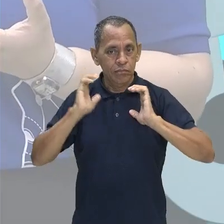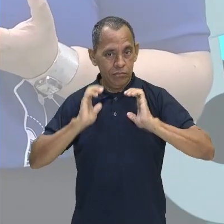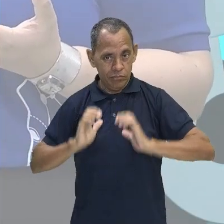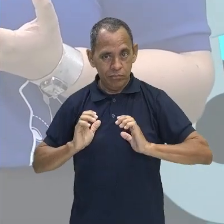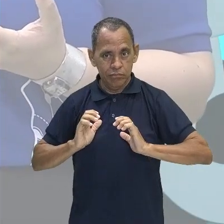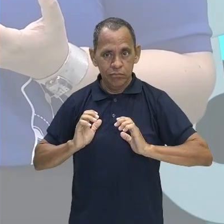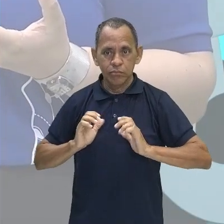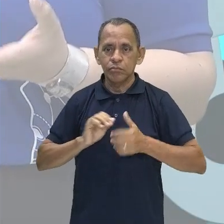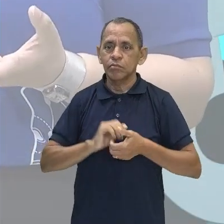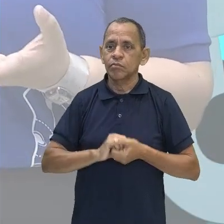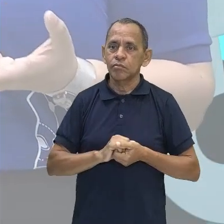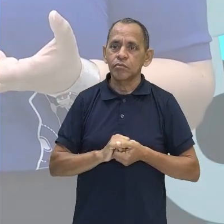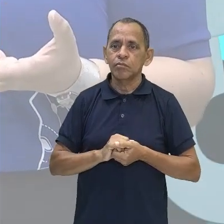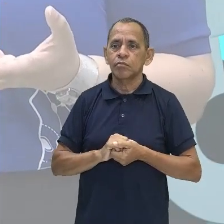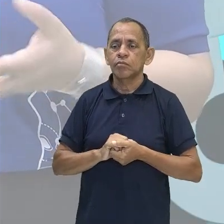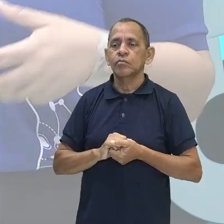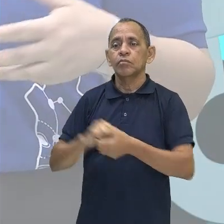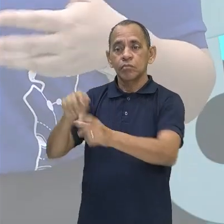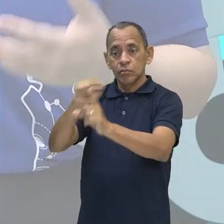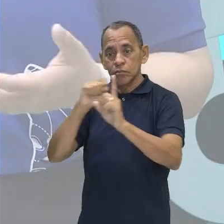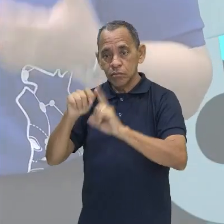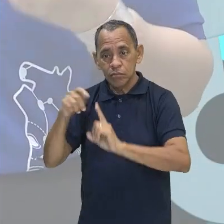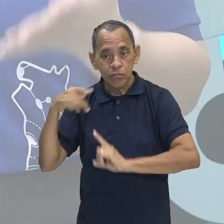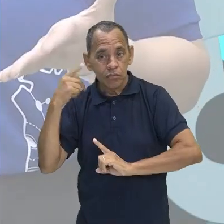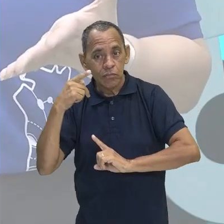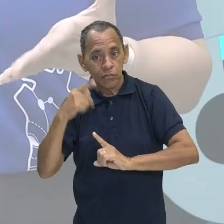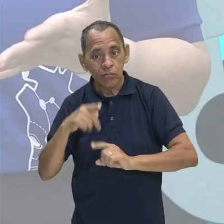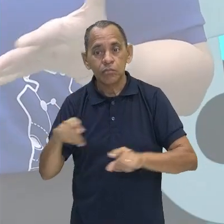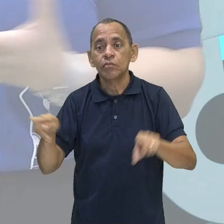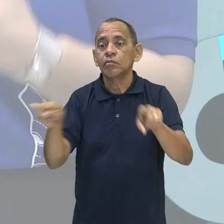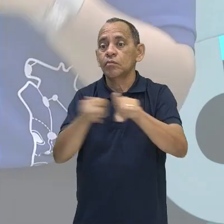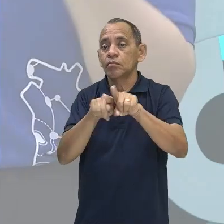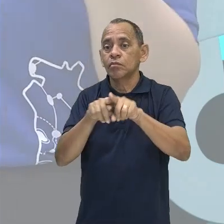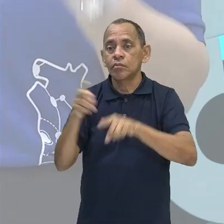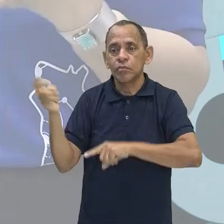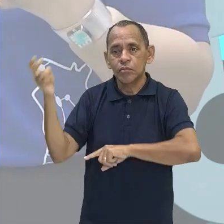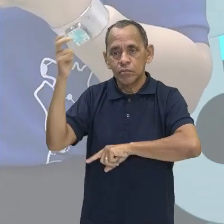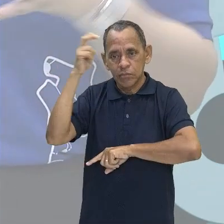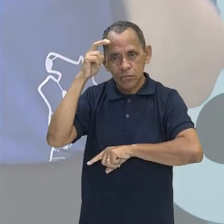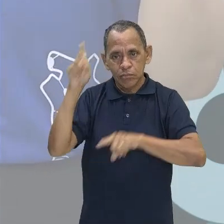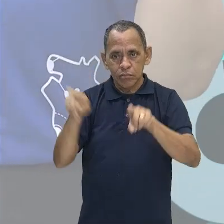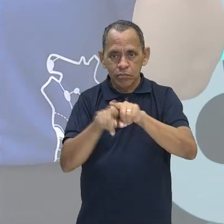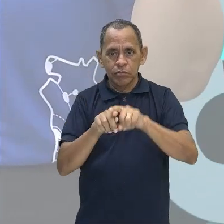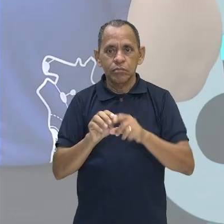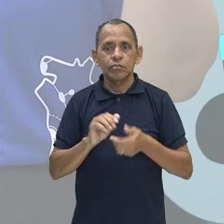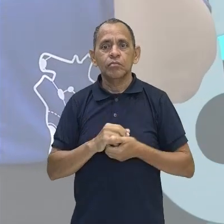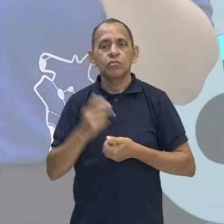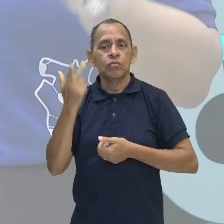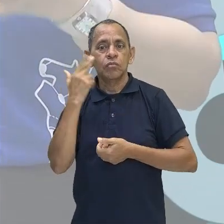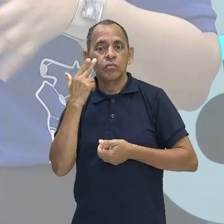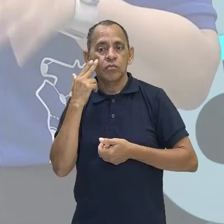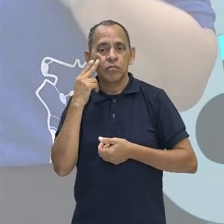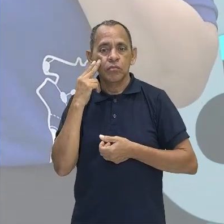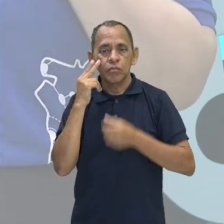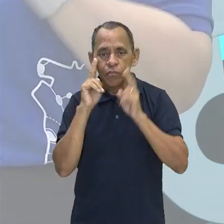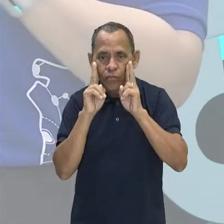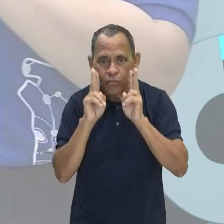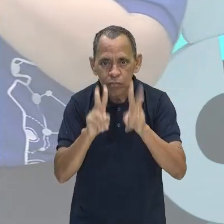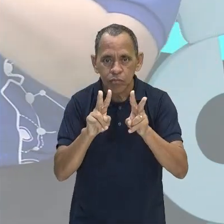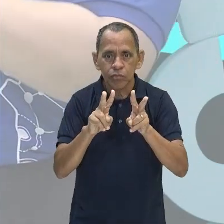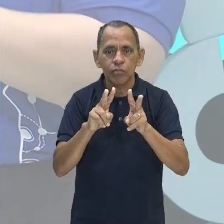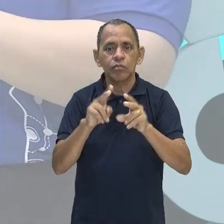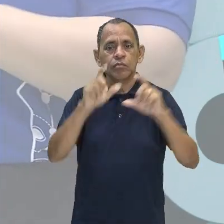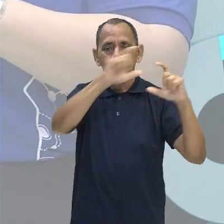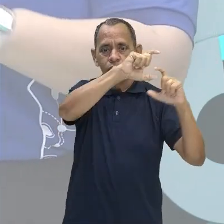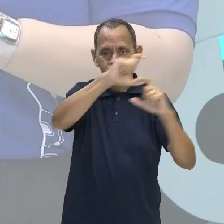são sociais, políticos ou até mesmo culturais, né? Então, é muito comum observar uma tirinha